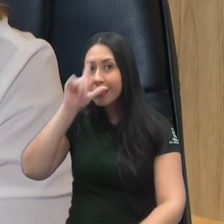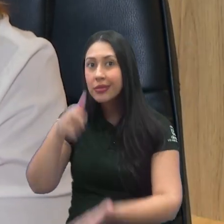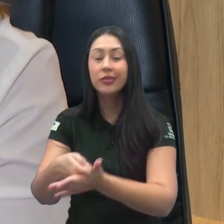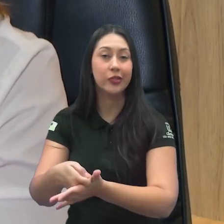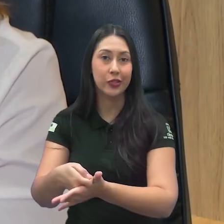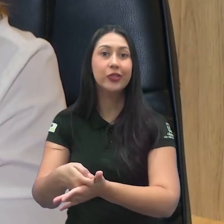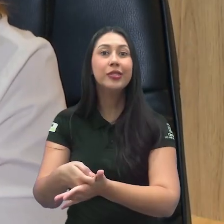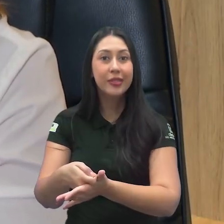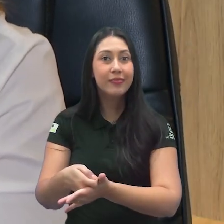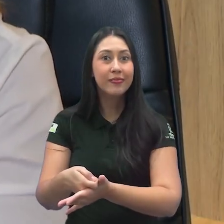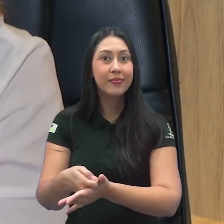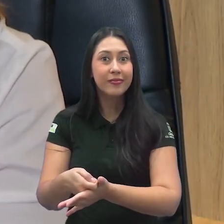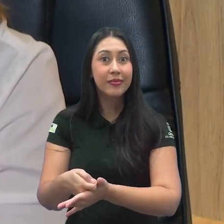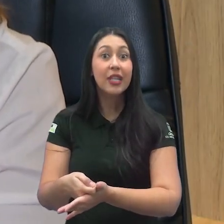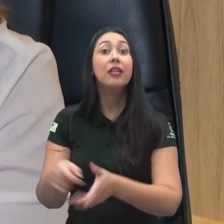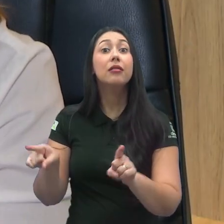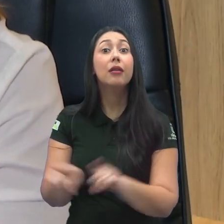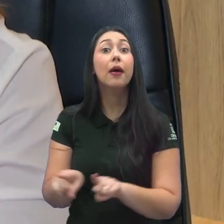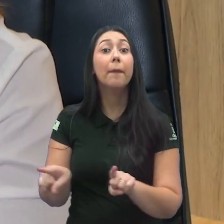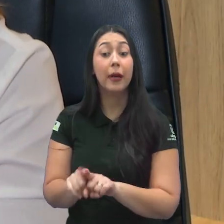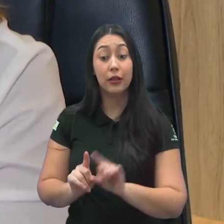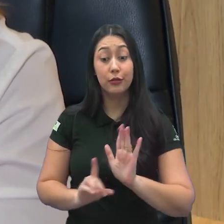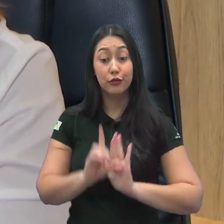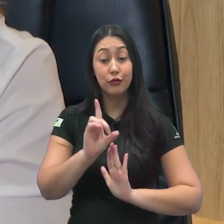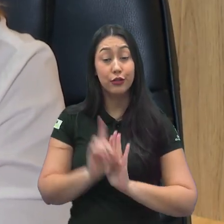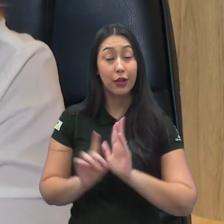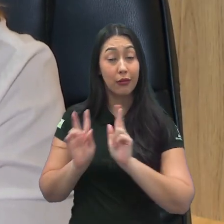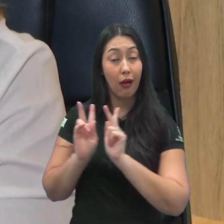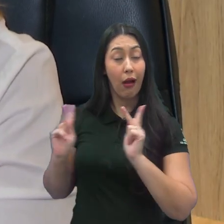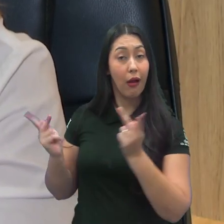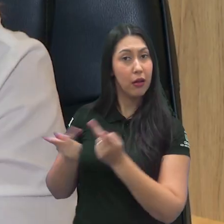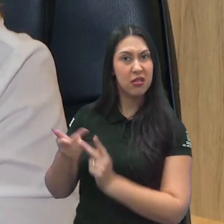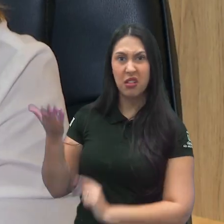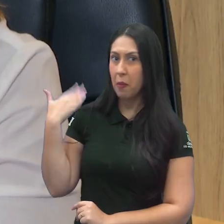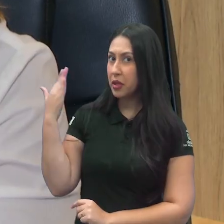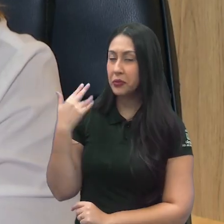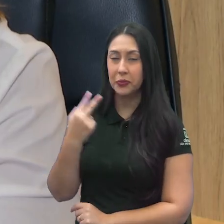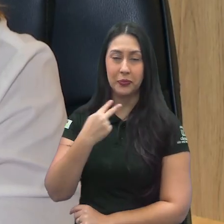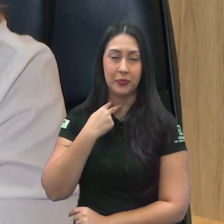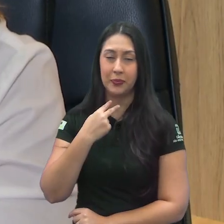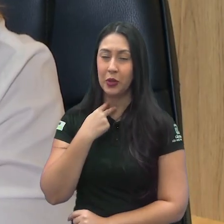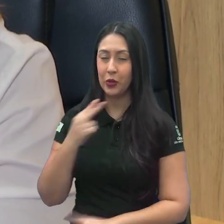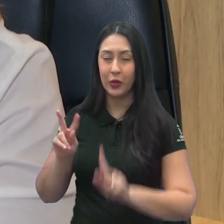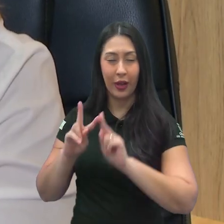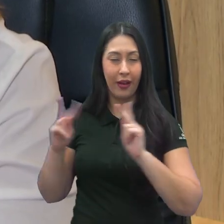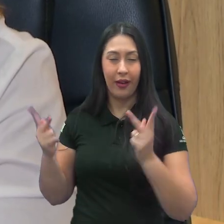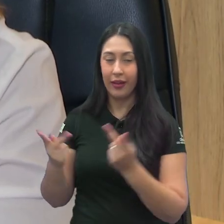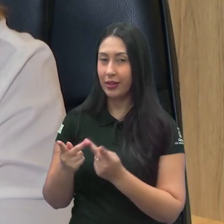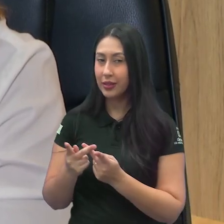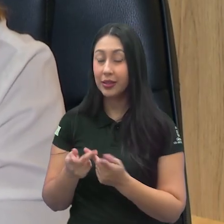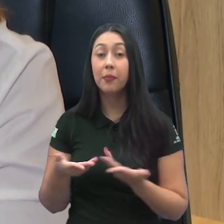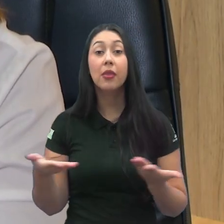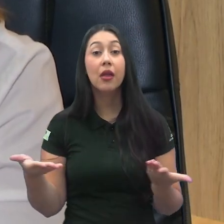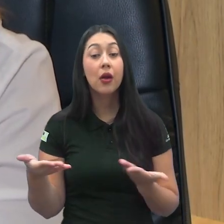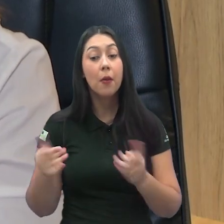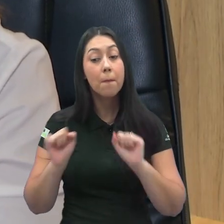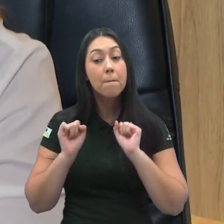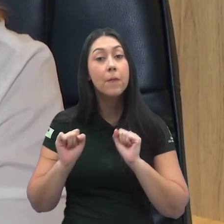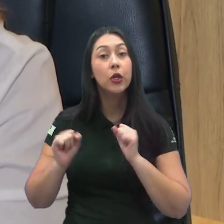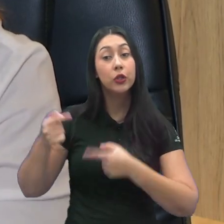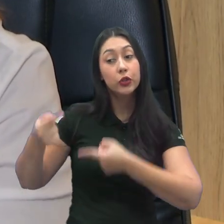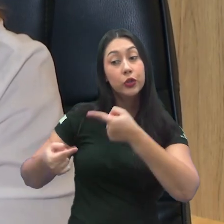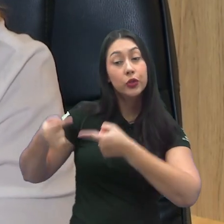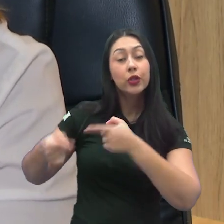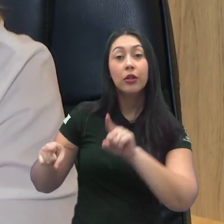poderia ser herdeira, que anteriormente ela não era capaz de ser herdeira, ela não poderia. Ela poderia discutir